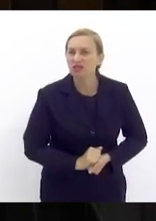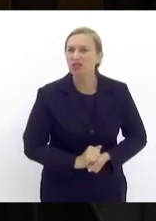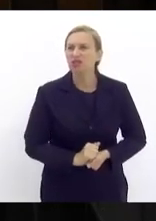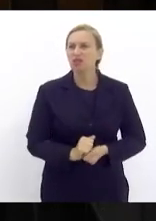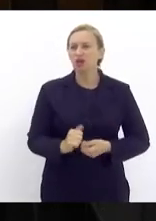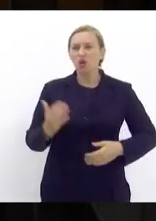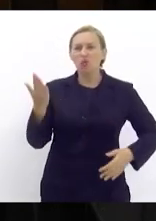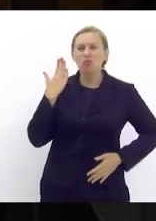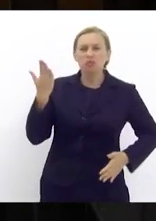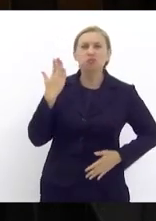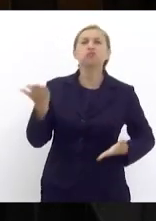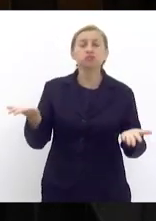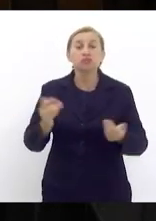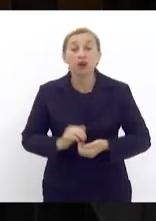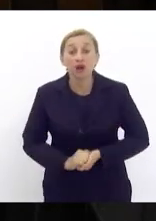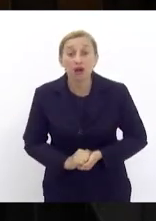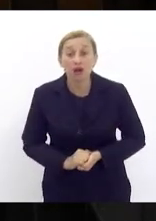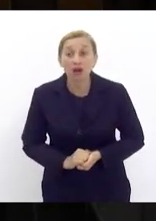da escola?